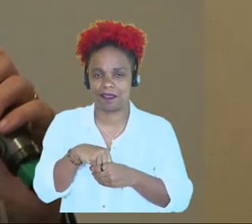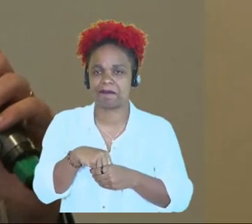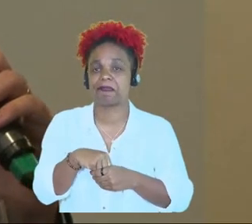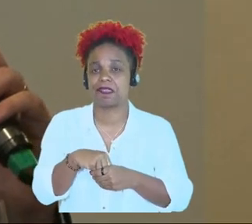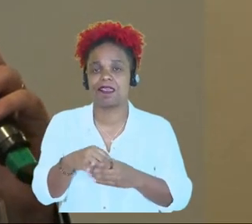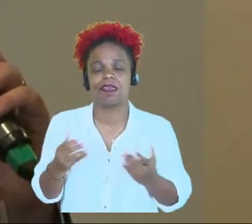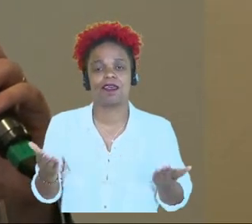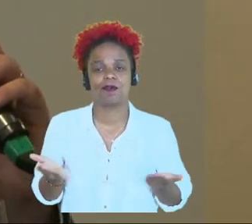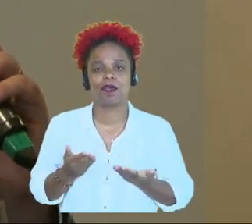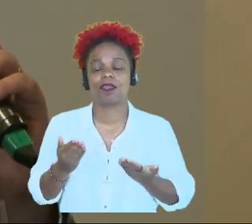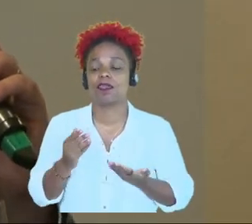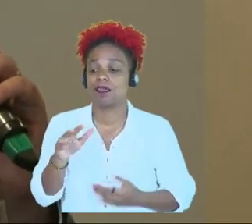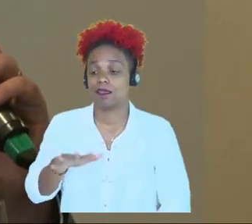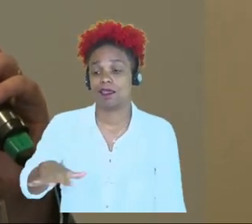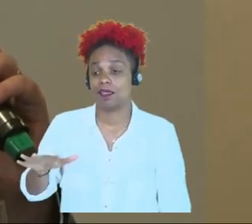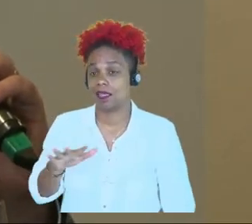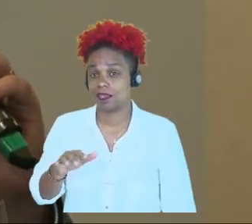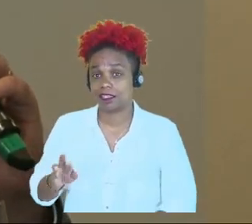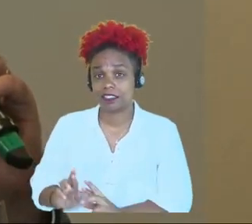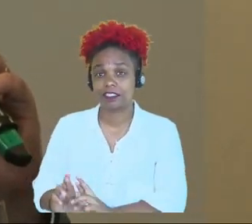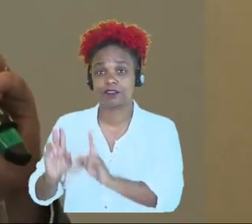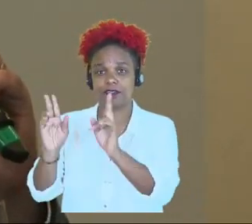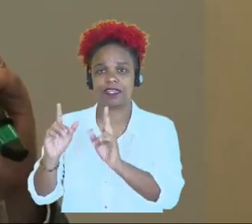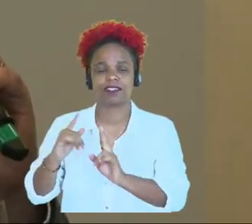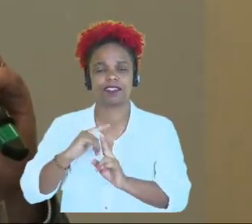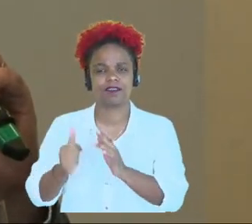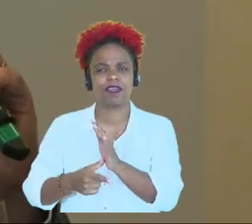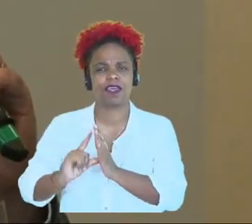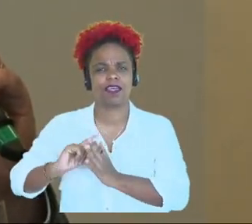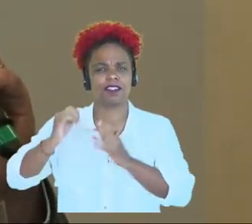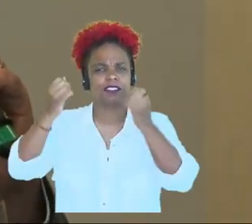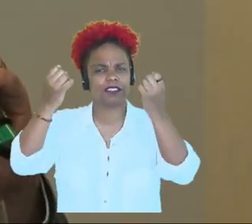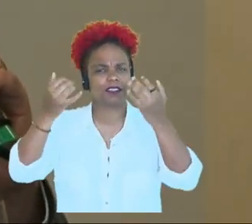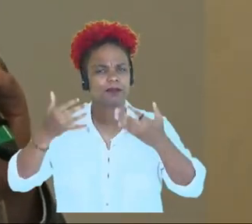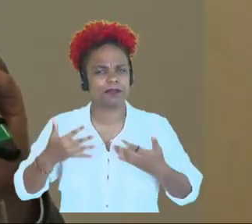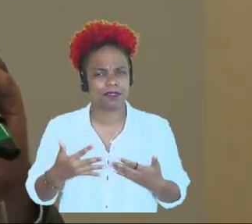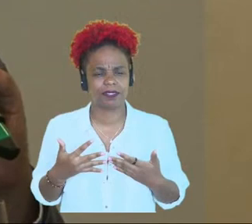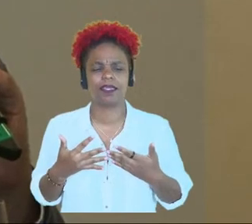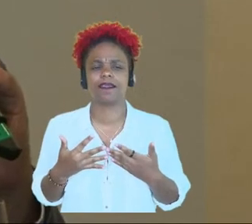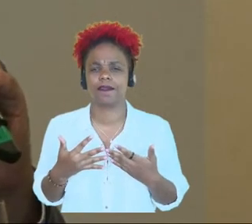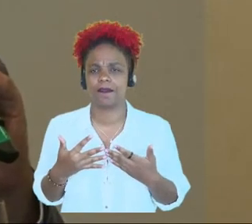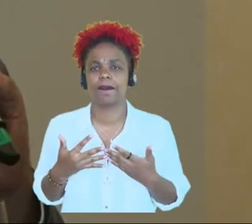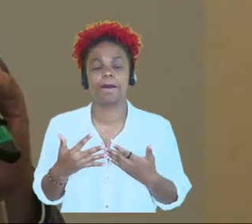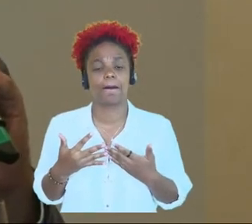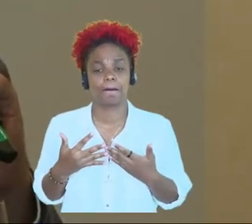numa dimensão um pouco diferente, que remonta àquilo que eu falei no início sobre